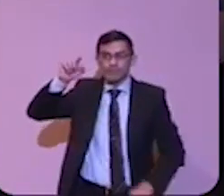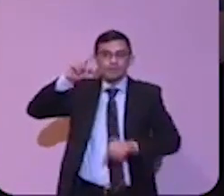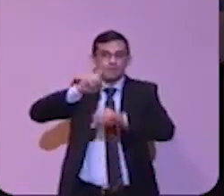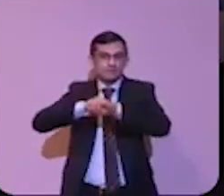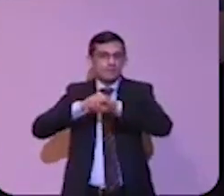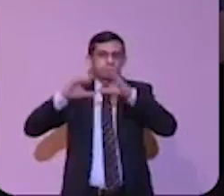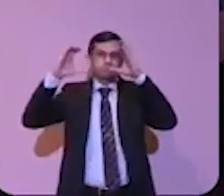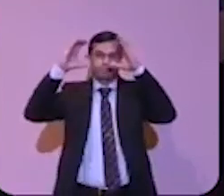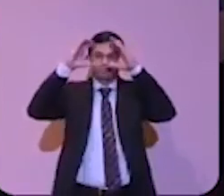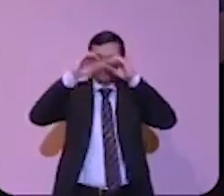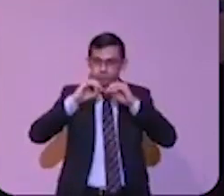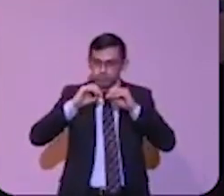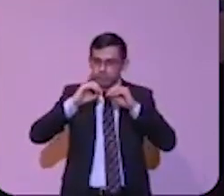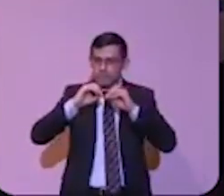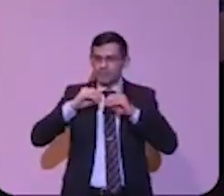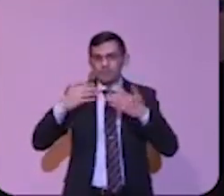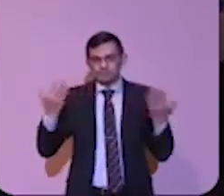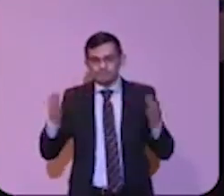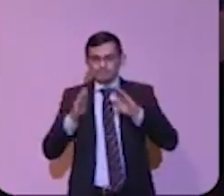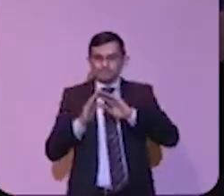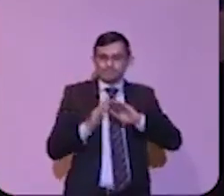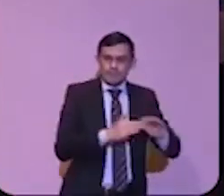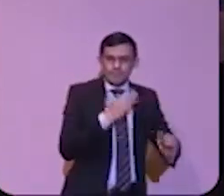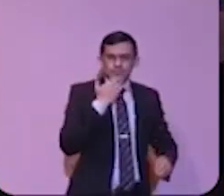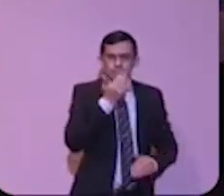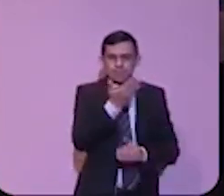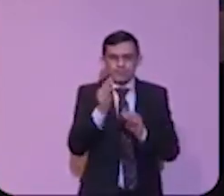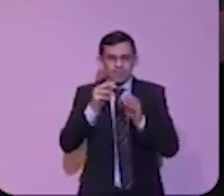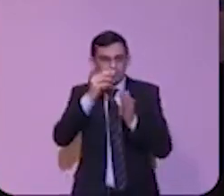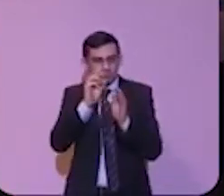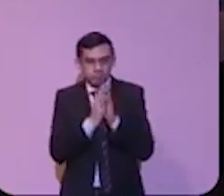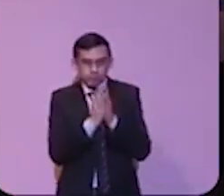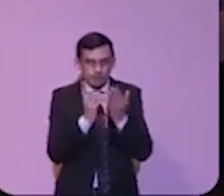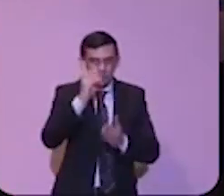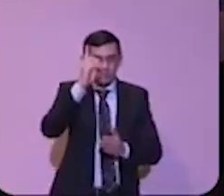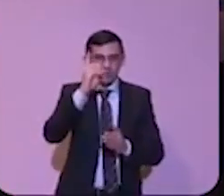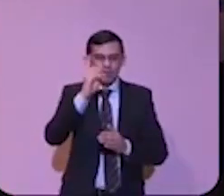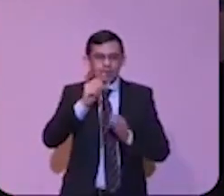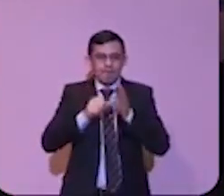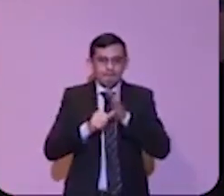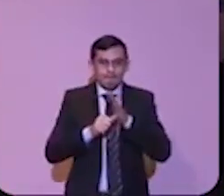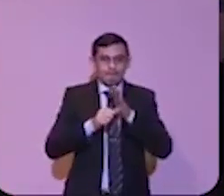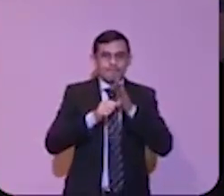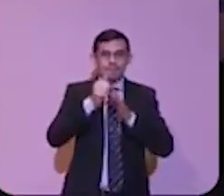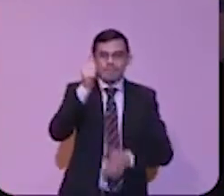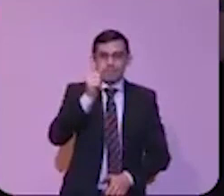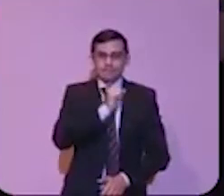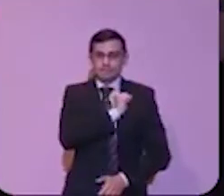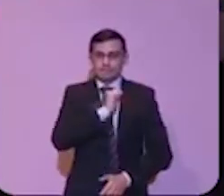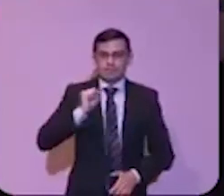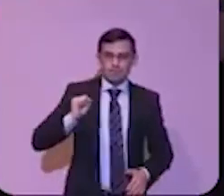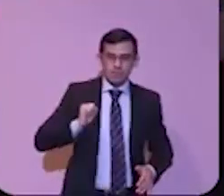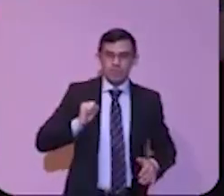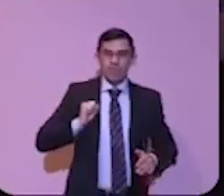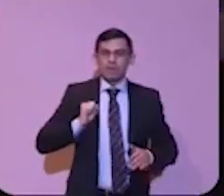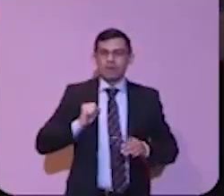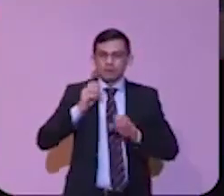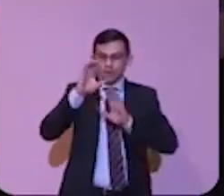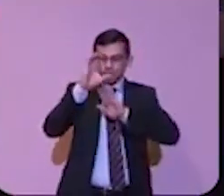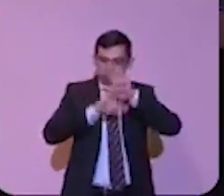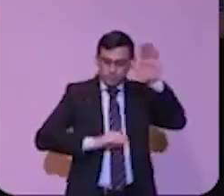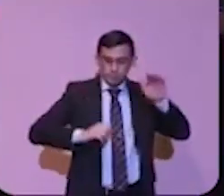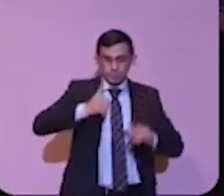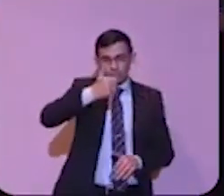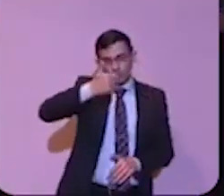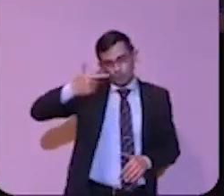noite, nesse dia. Vou pedir para você abrir a sua Bíblia em 1 Samuel, capítulo 12. Nós leremos